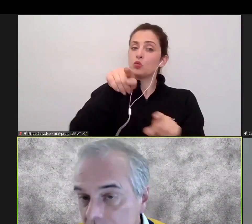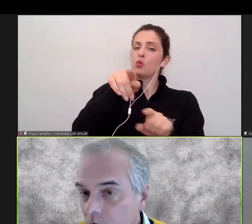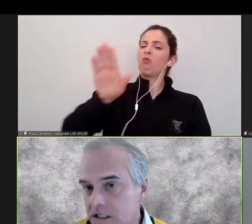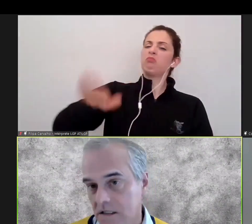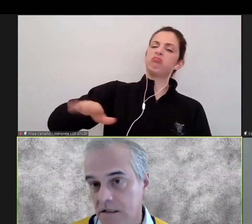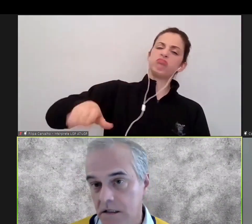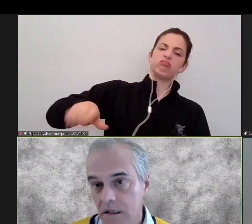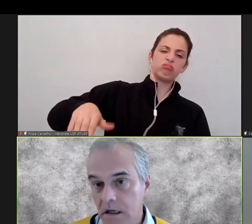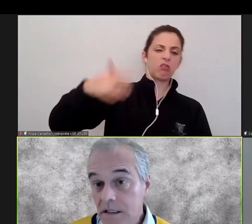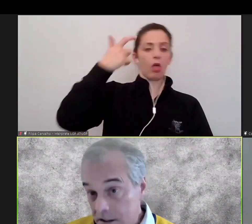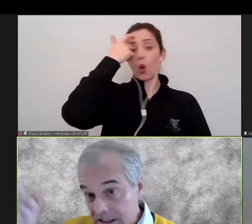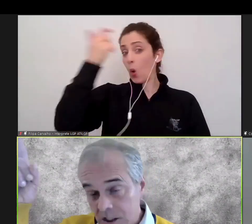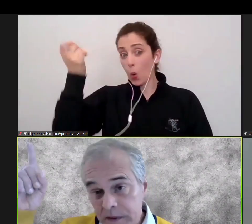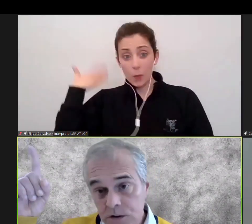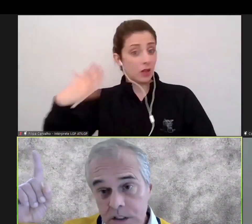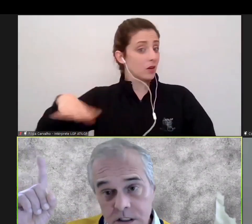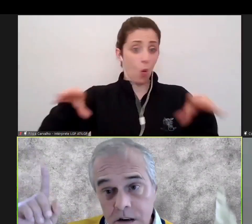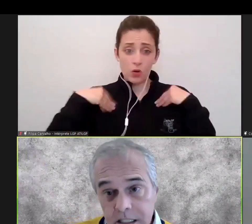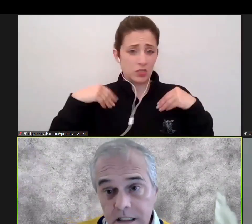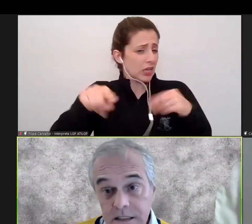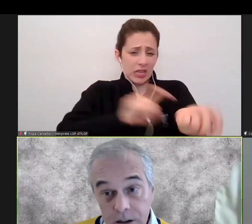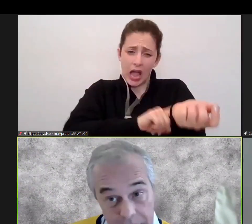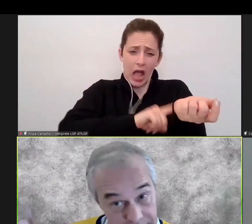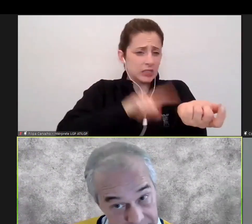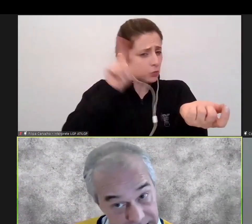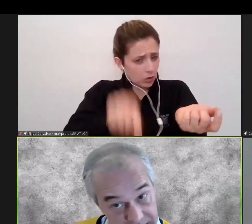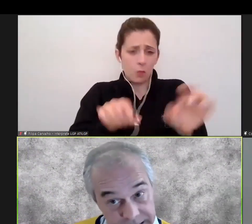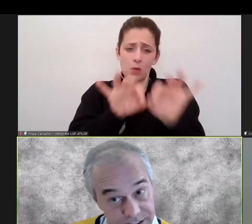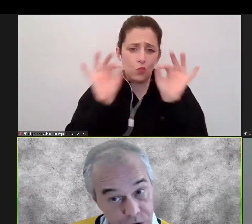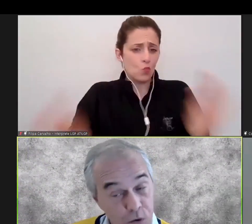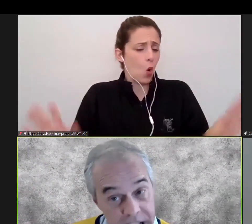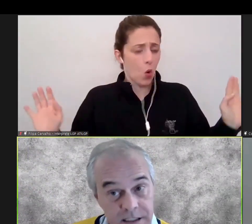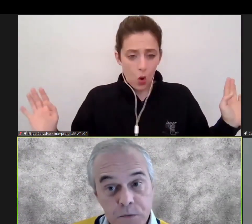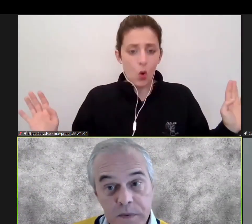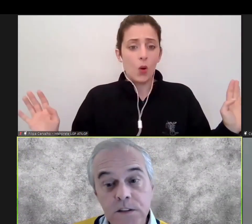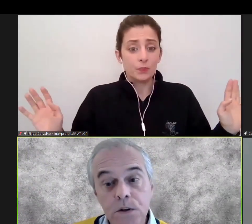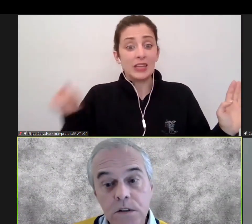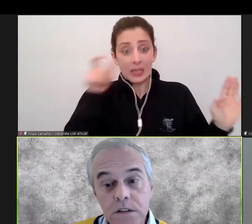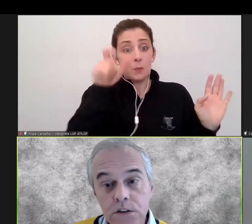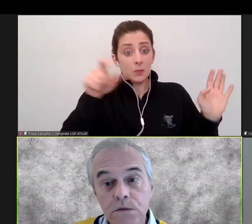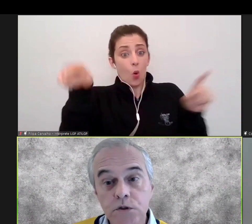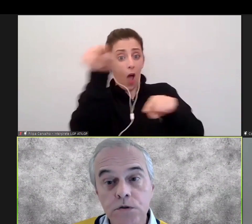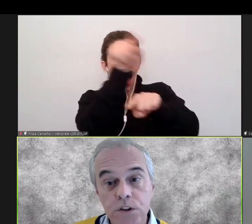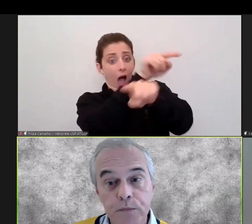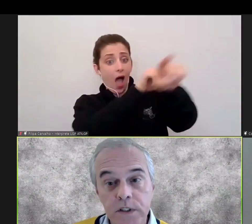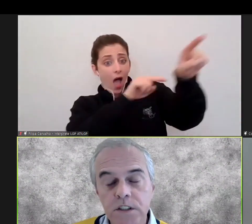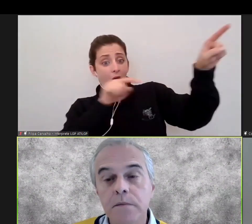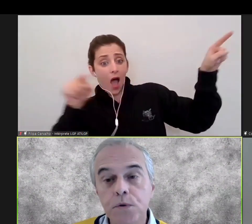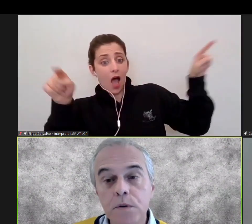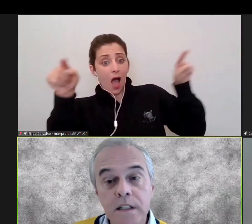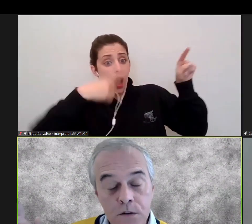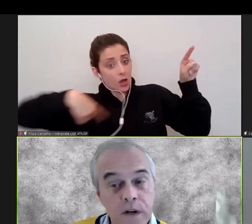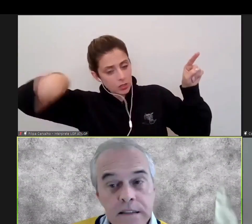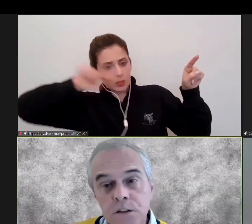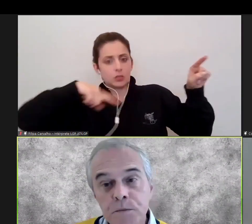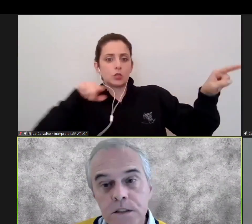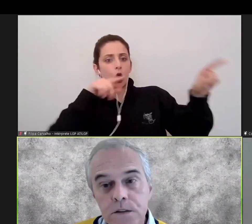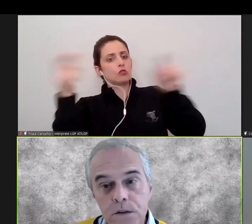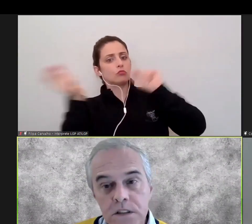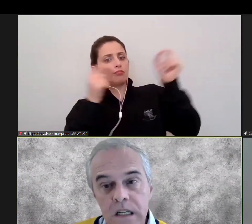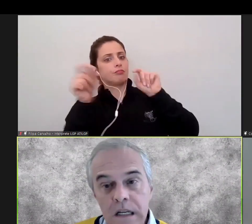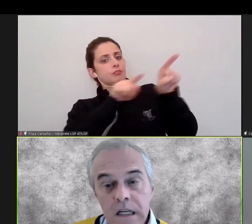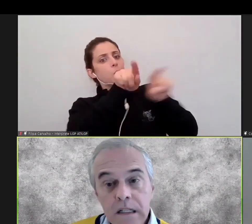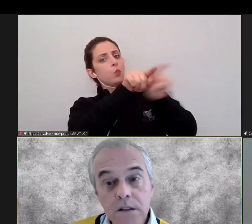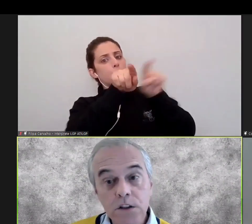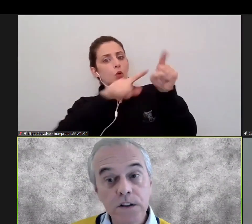a essa lógica. E são essas pessoas que estão aí. São com essas pessoas que nós vamos discutir política pública, são com essas